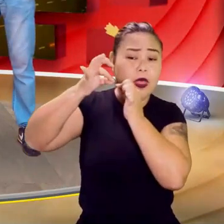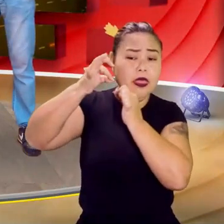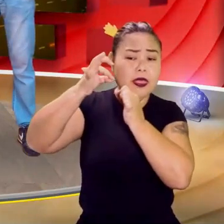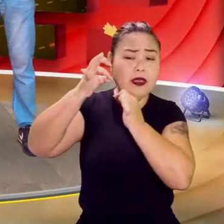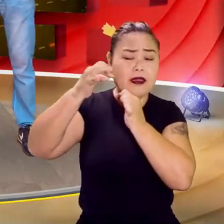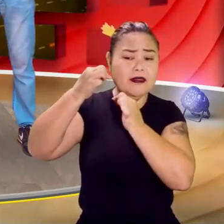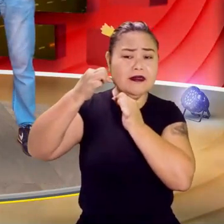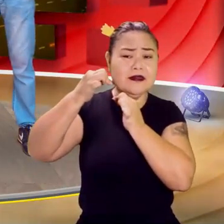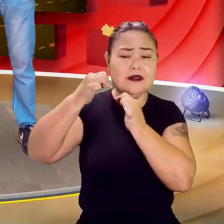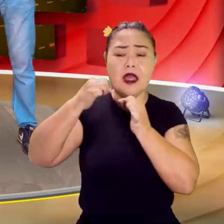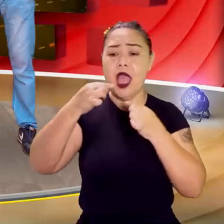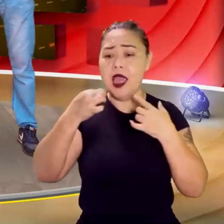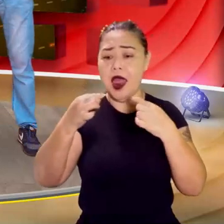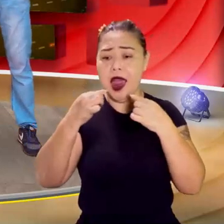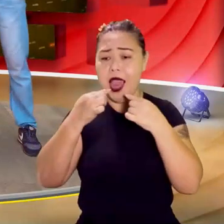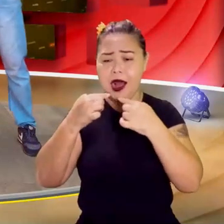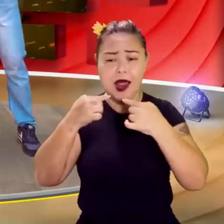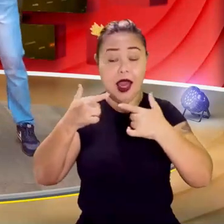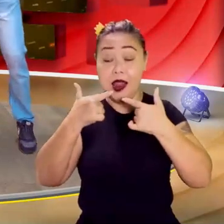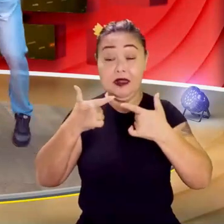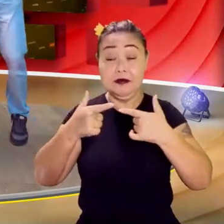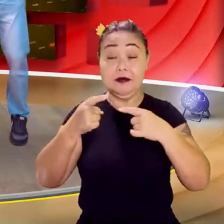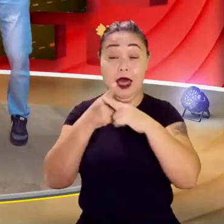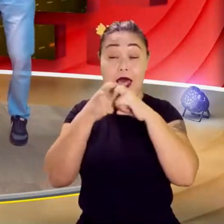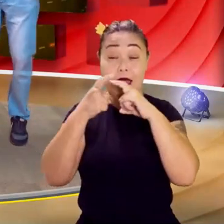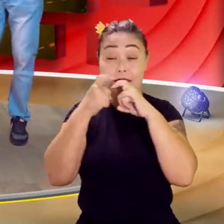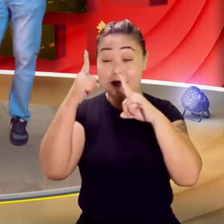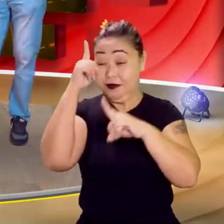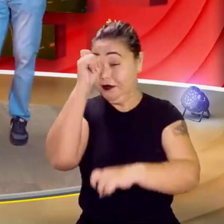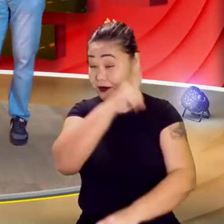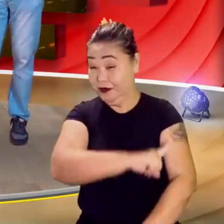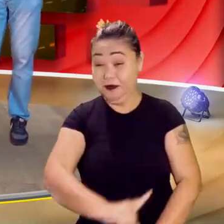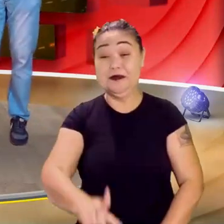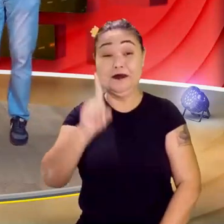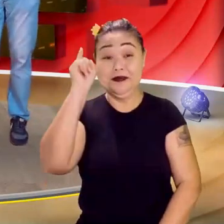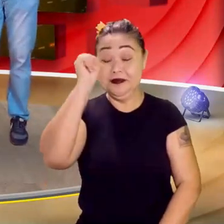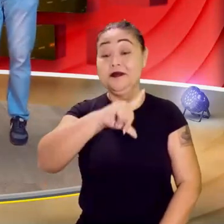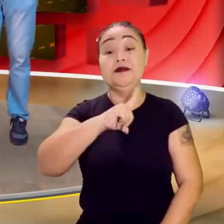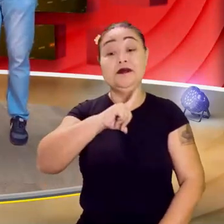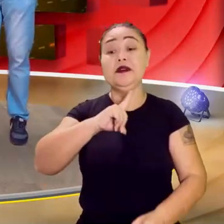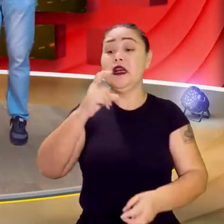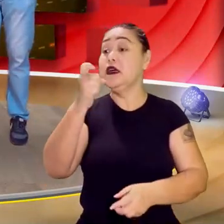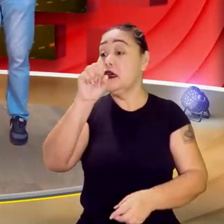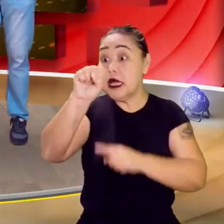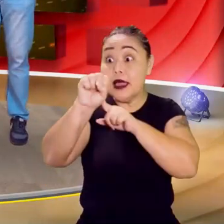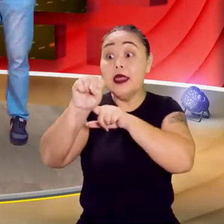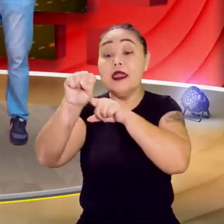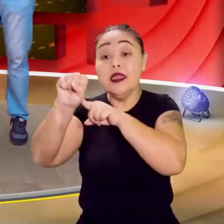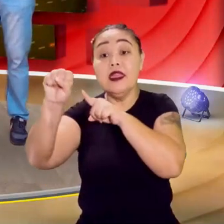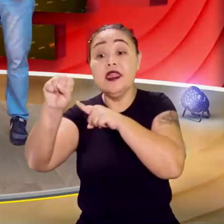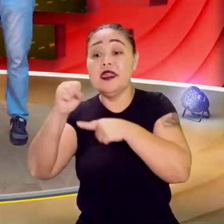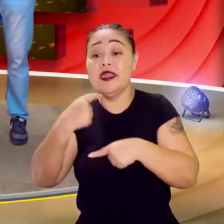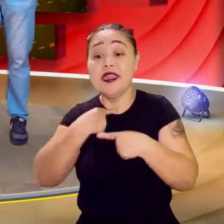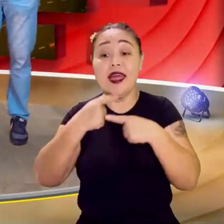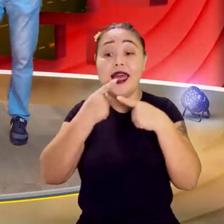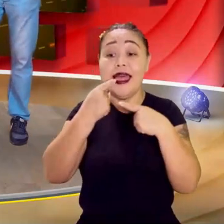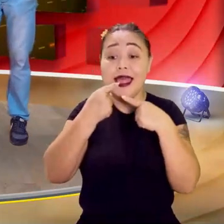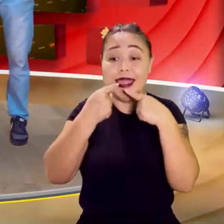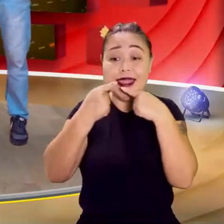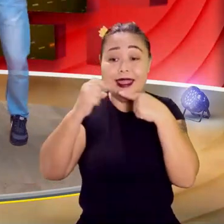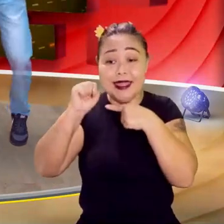por trás do meu dente aqui, a língua trava em qualquer coisa mais complicada. Teve 3 S da palavra, a língua já dá uma